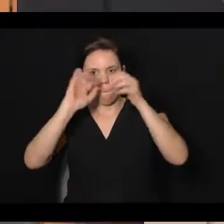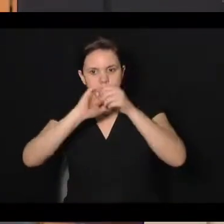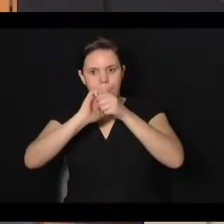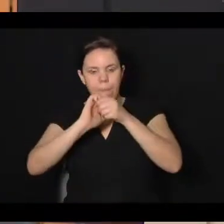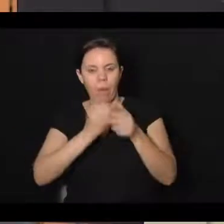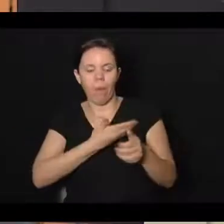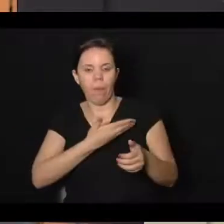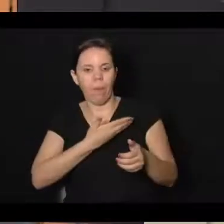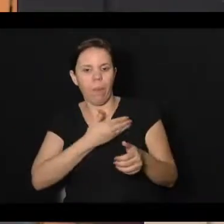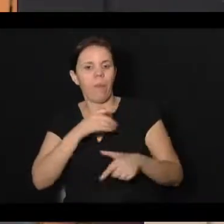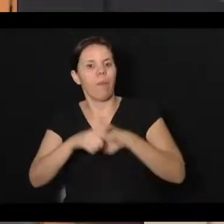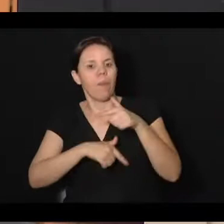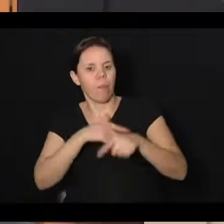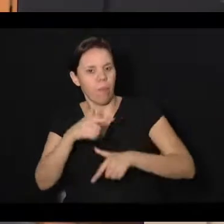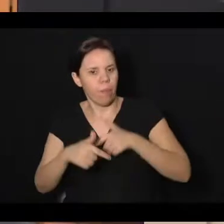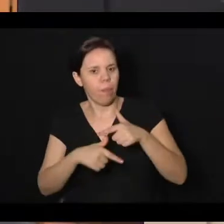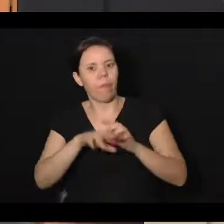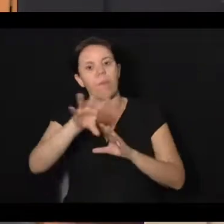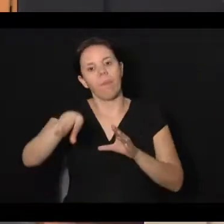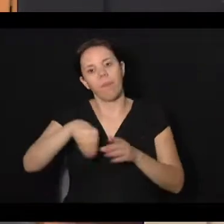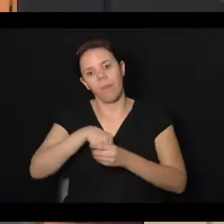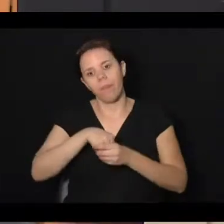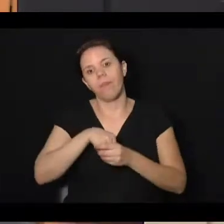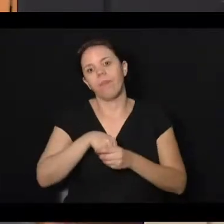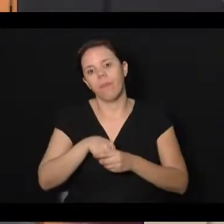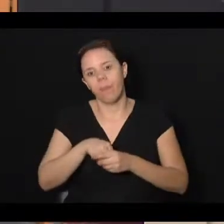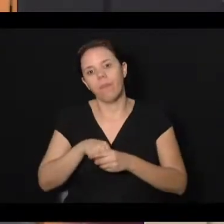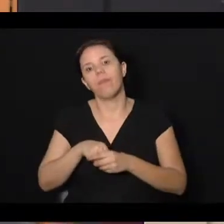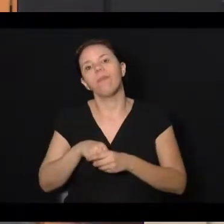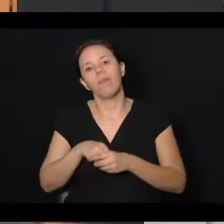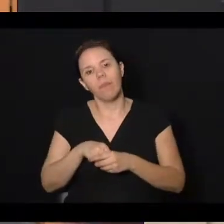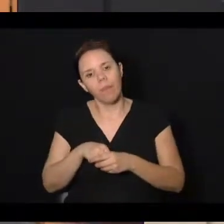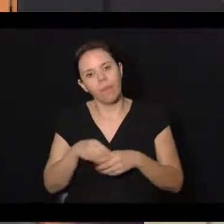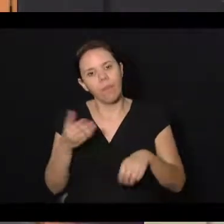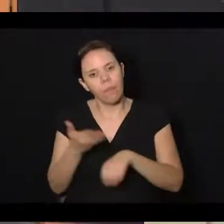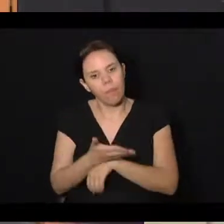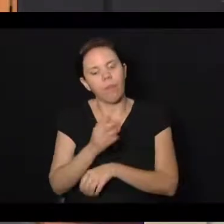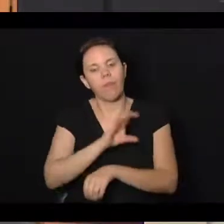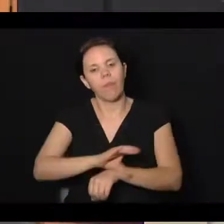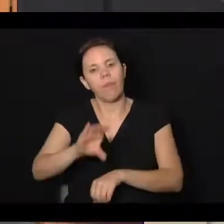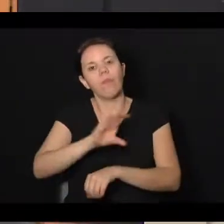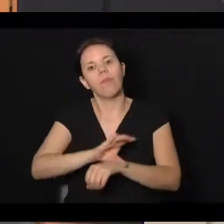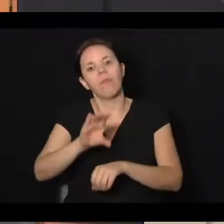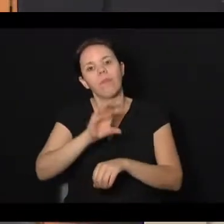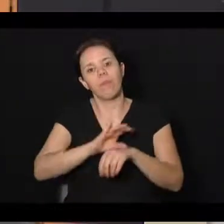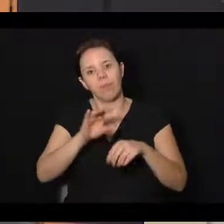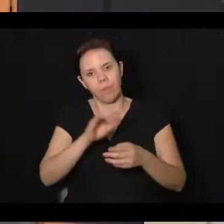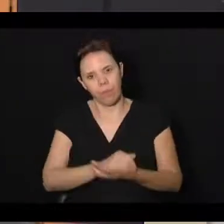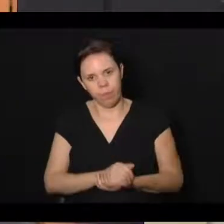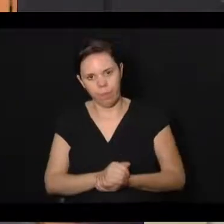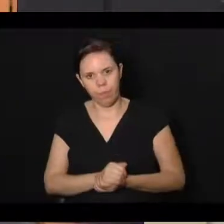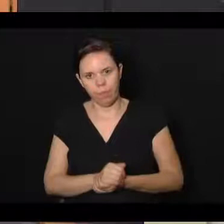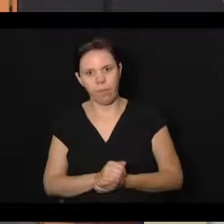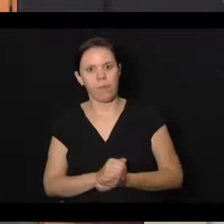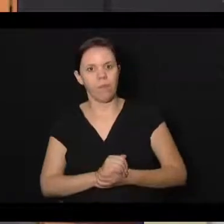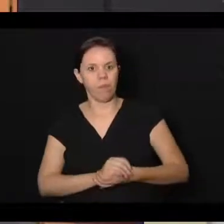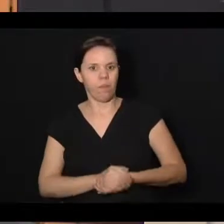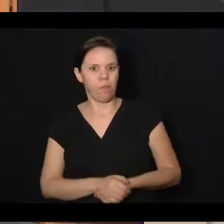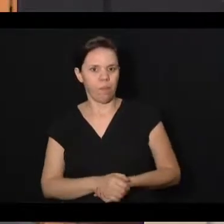de reinserção também no mercado de trabalho com cursos é é